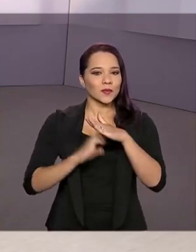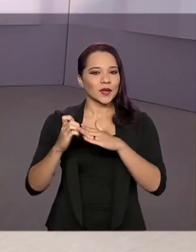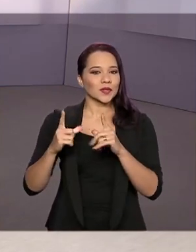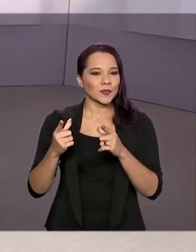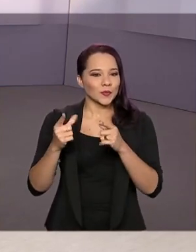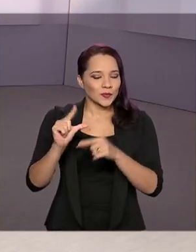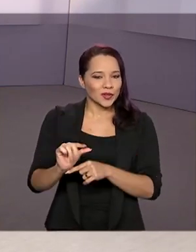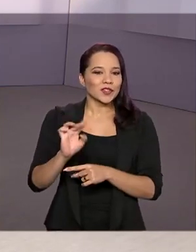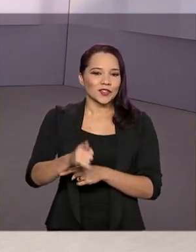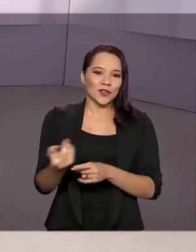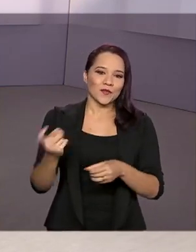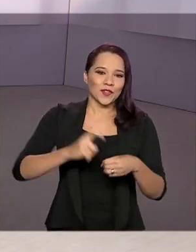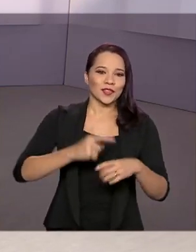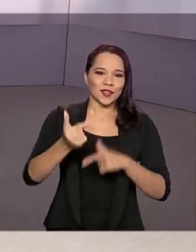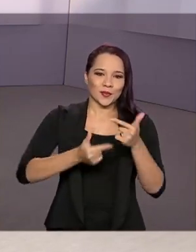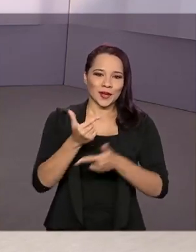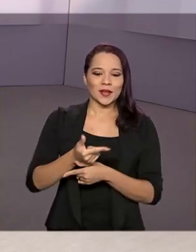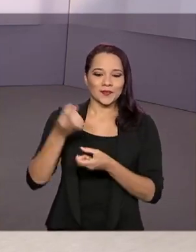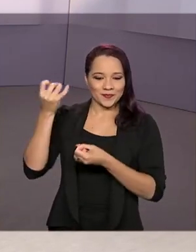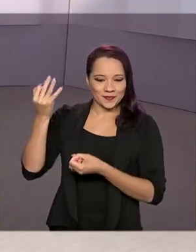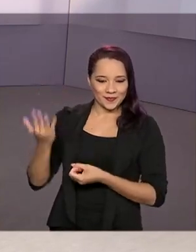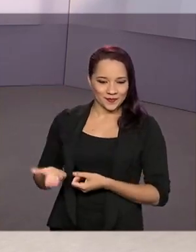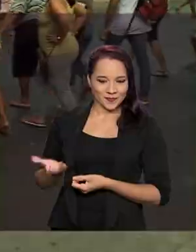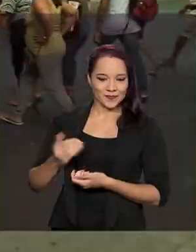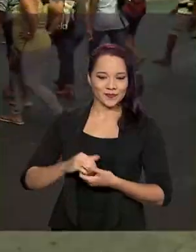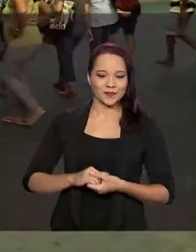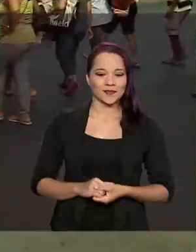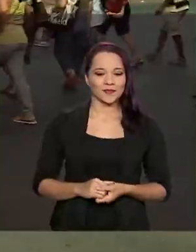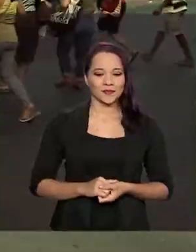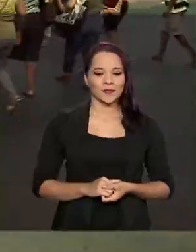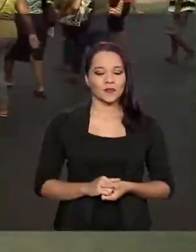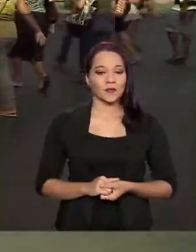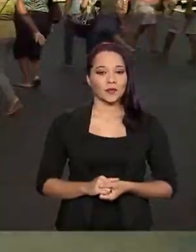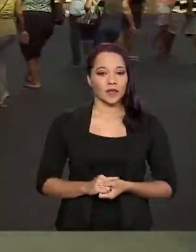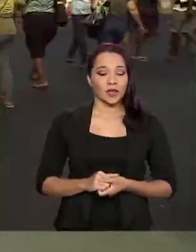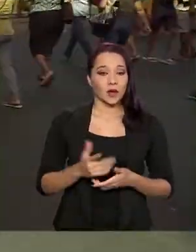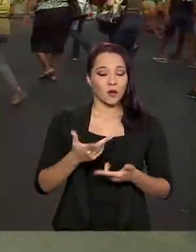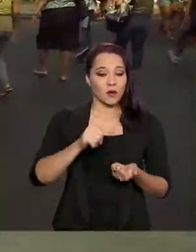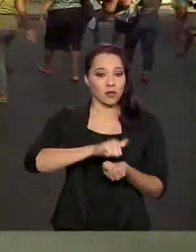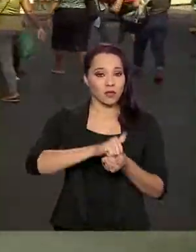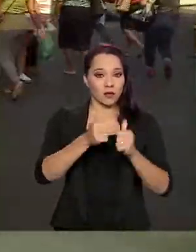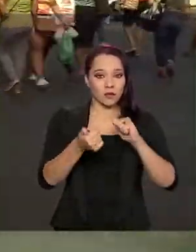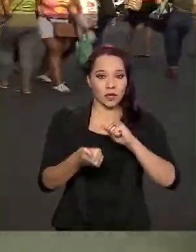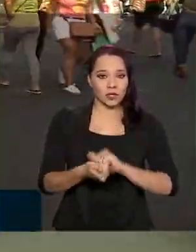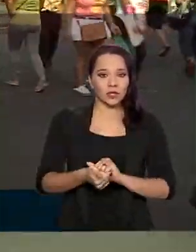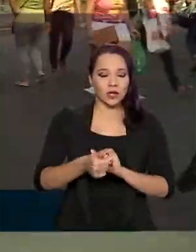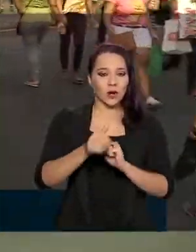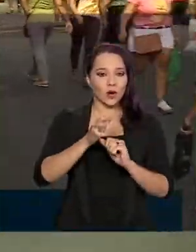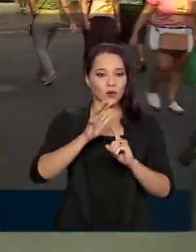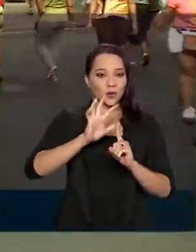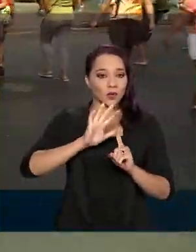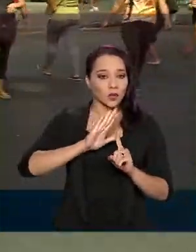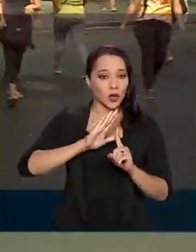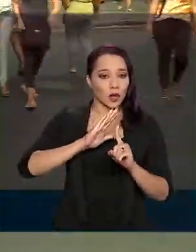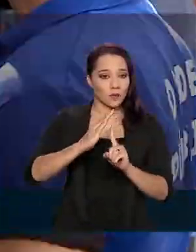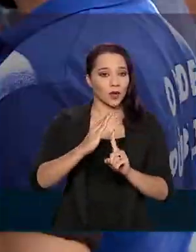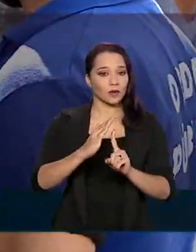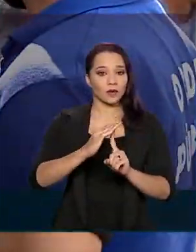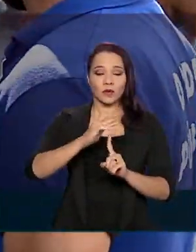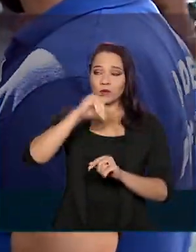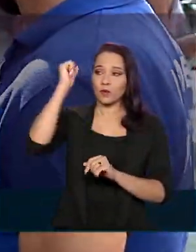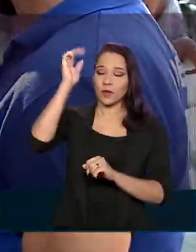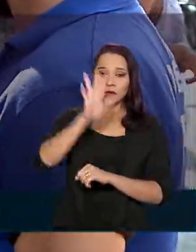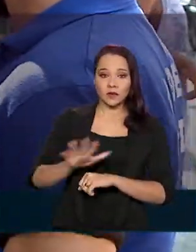já voltaram a funcionar. Cleide Lopes. Com a flexibilização do isolamento social em todo o país